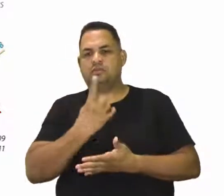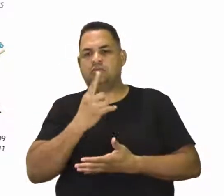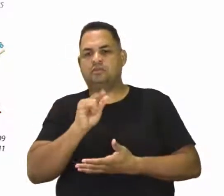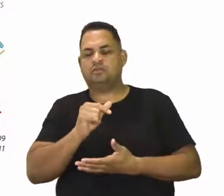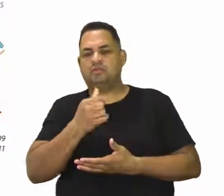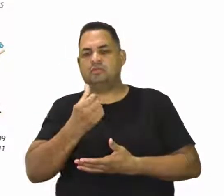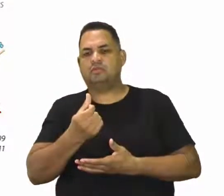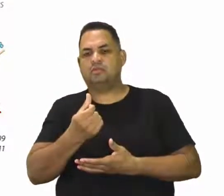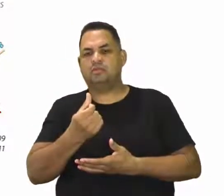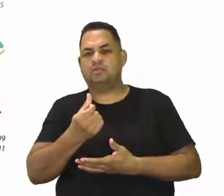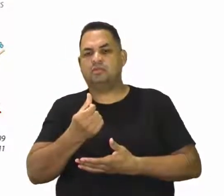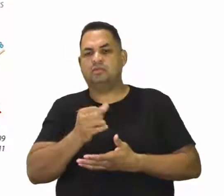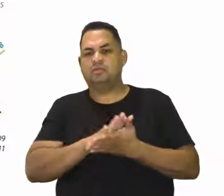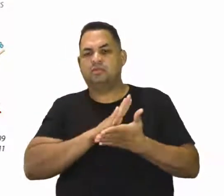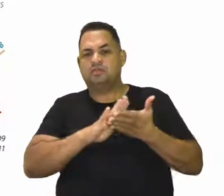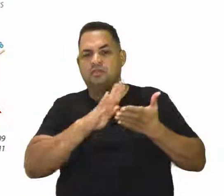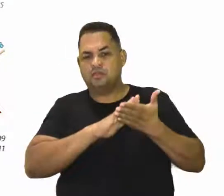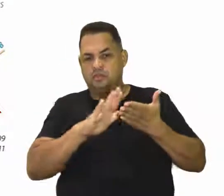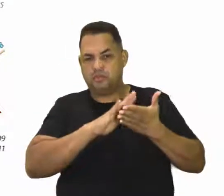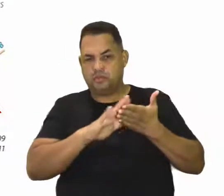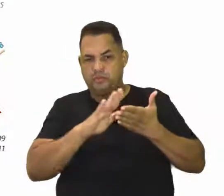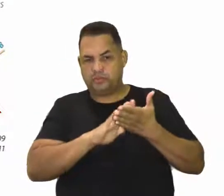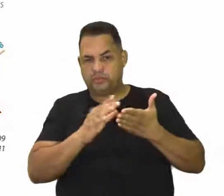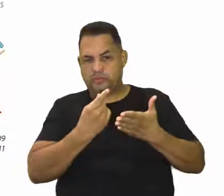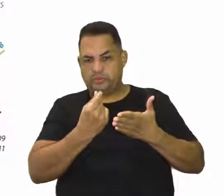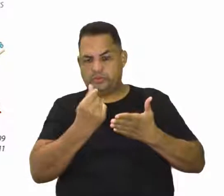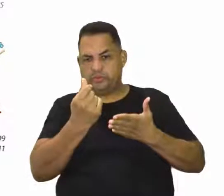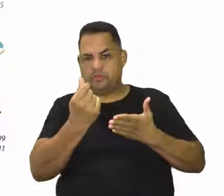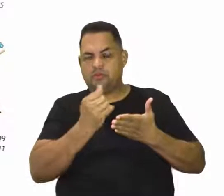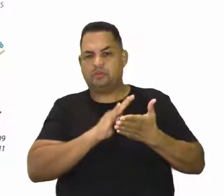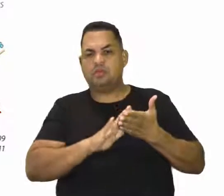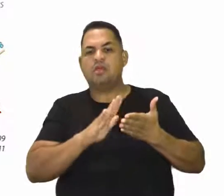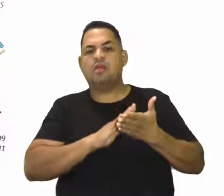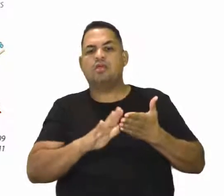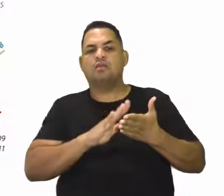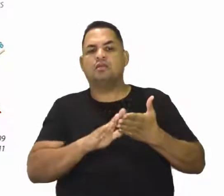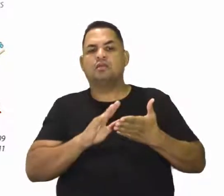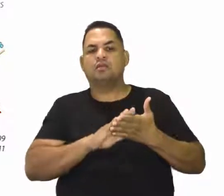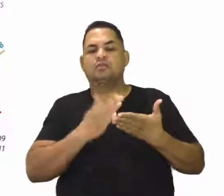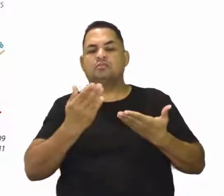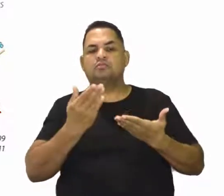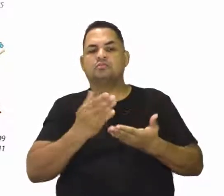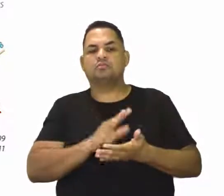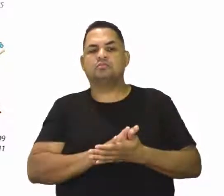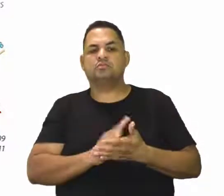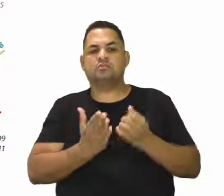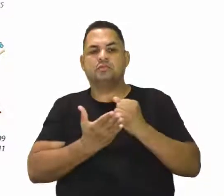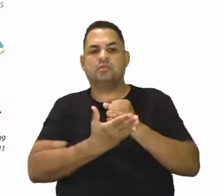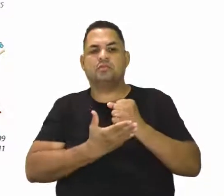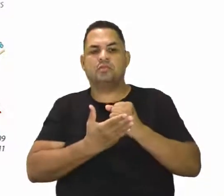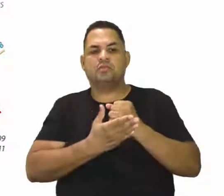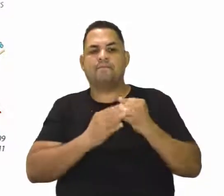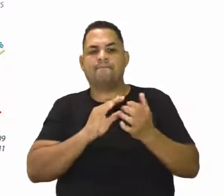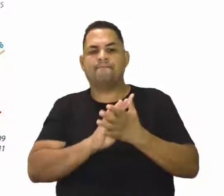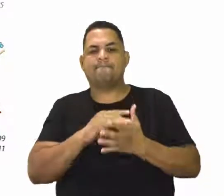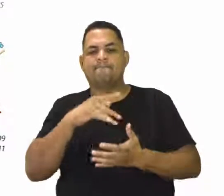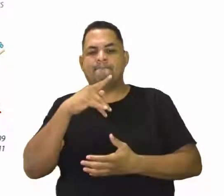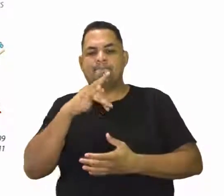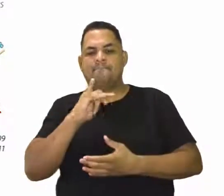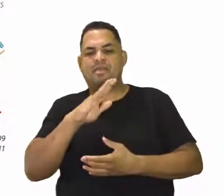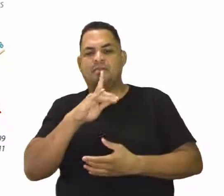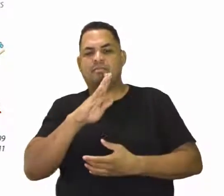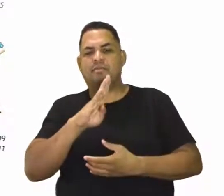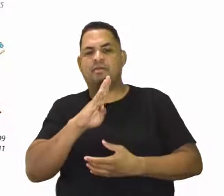eles estão gastando esses esses números esses percentuais Com base no PIB